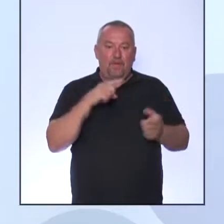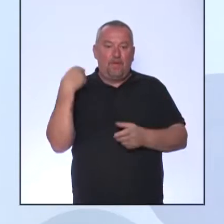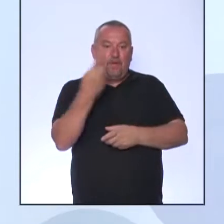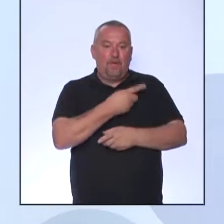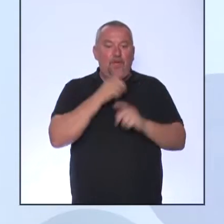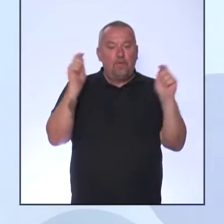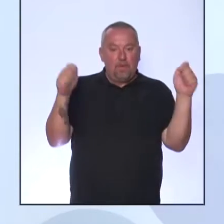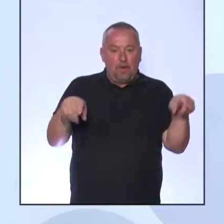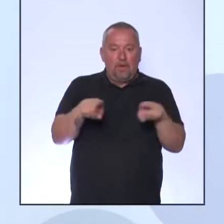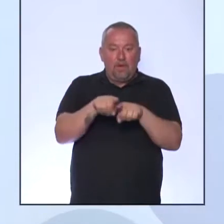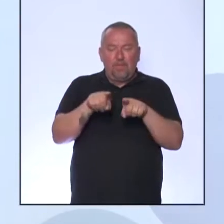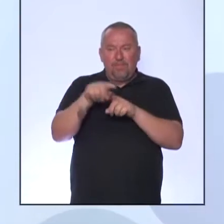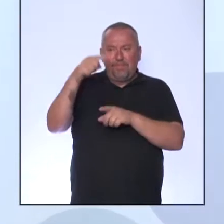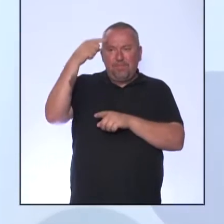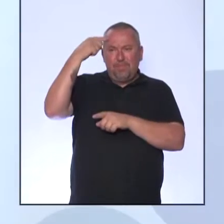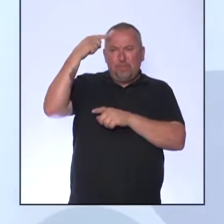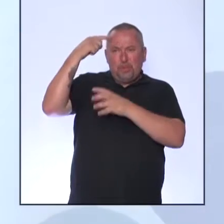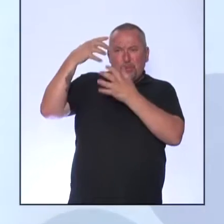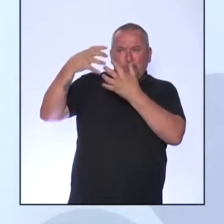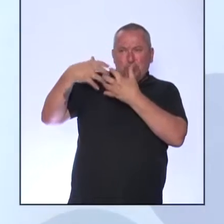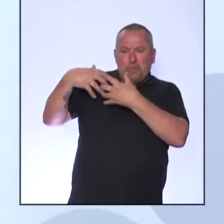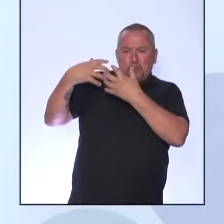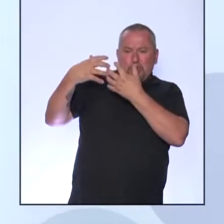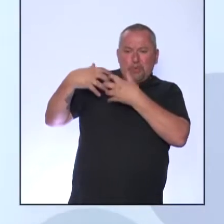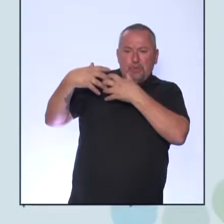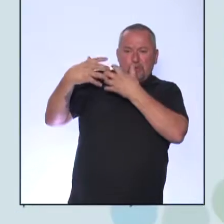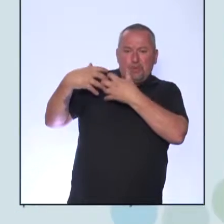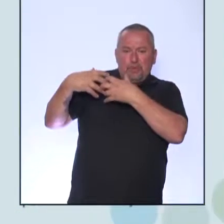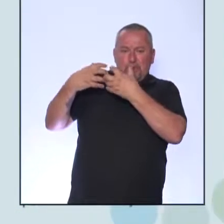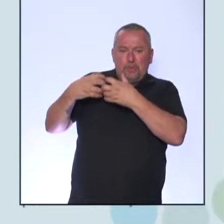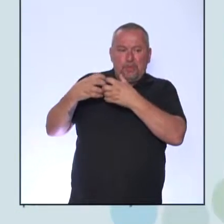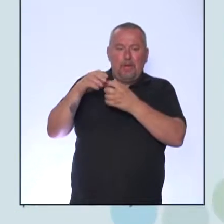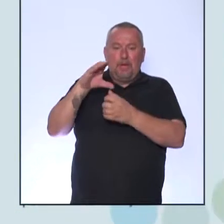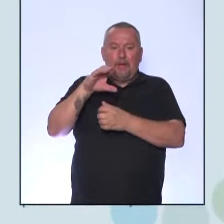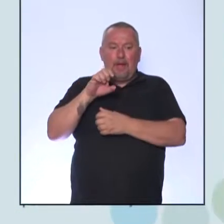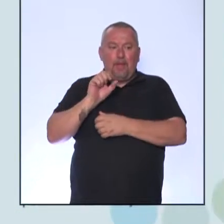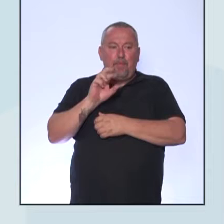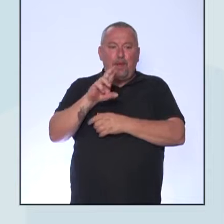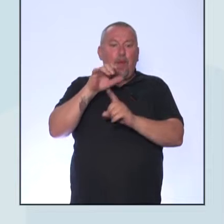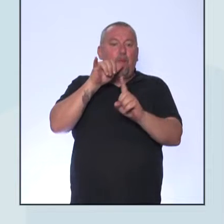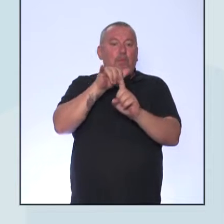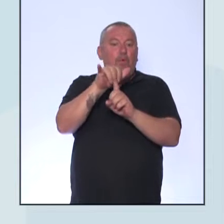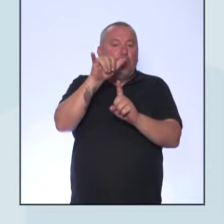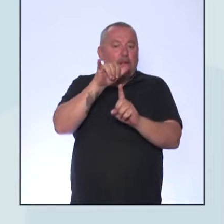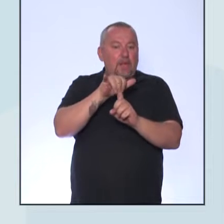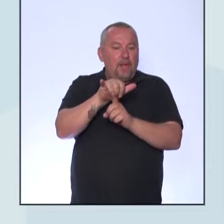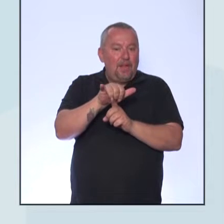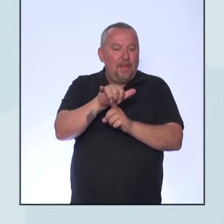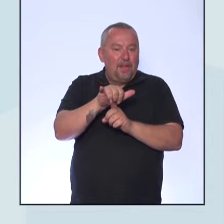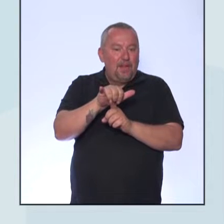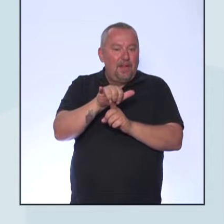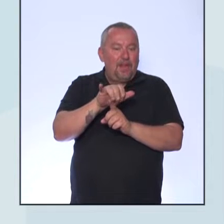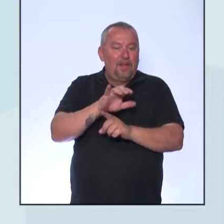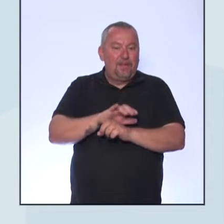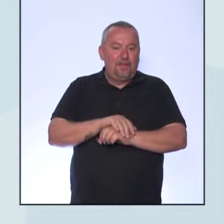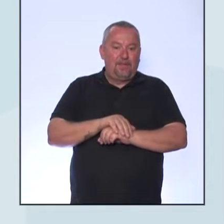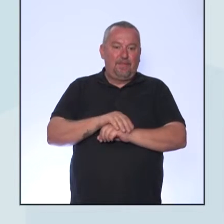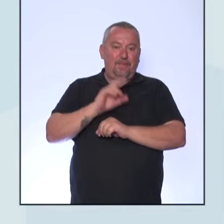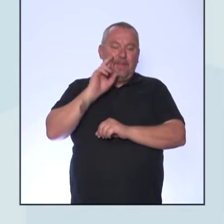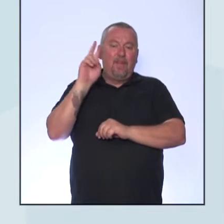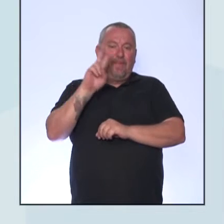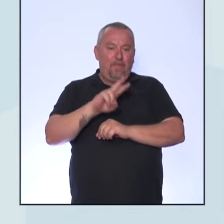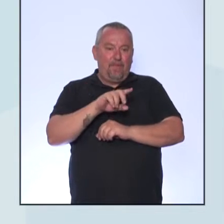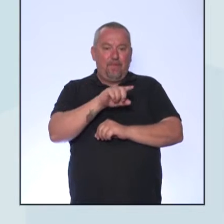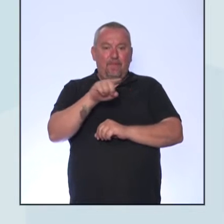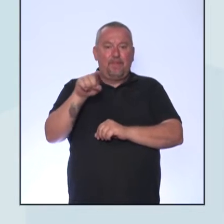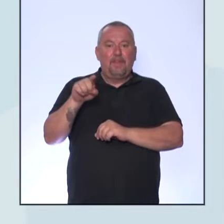possa, então, pensar um pouquinho sobre essa temática de cyberbullying. Então, vamos lá, quero ouvir de